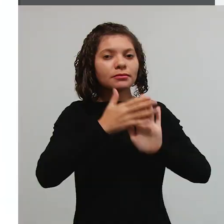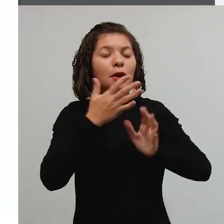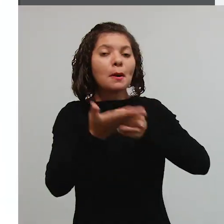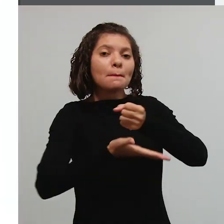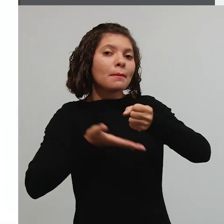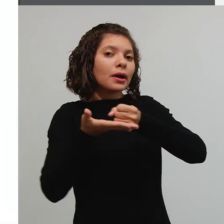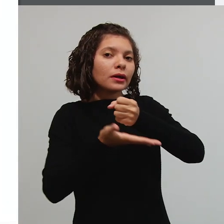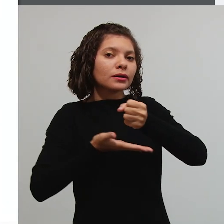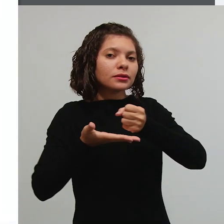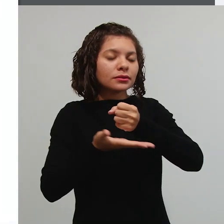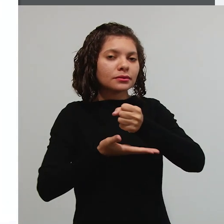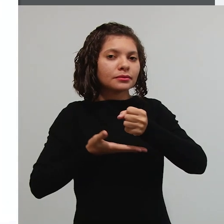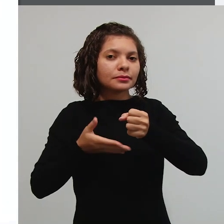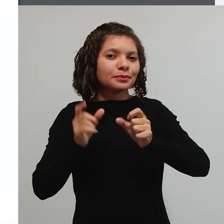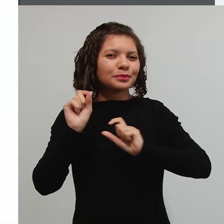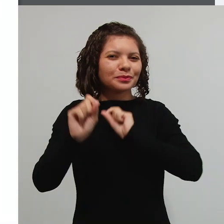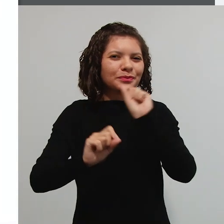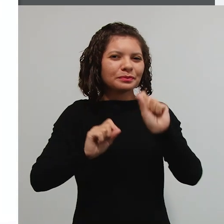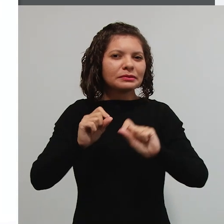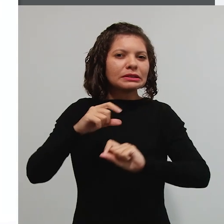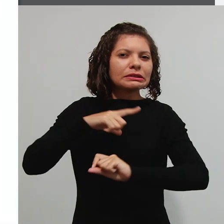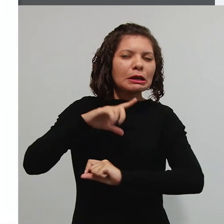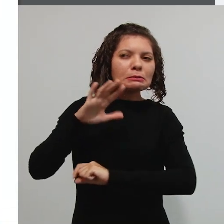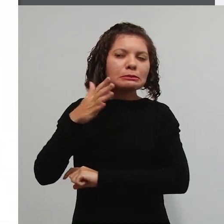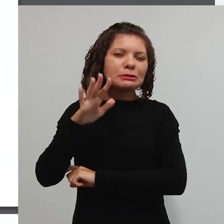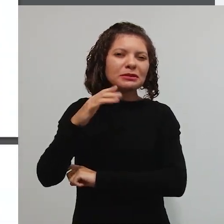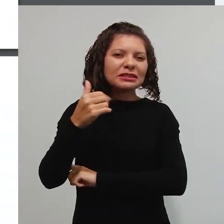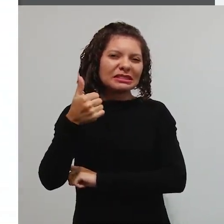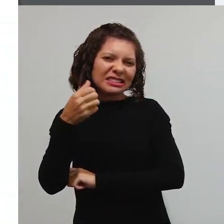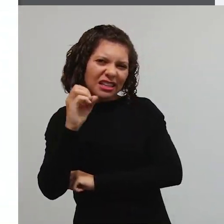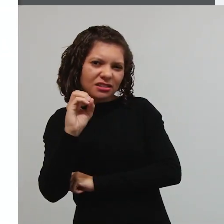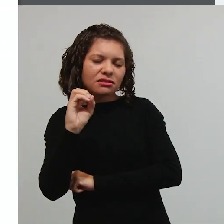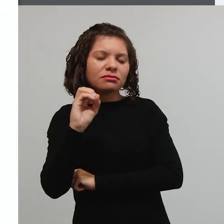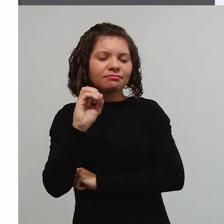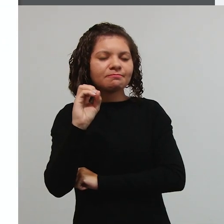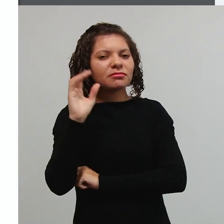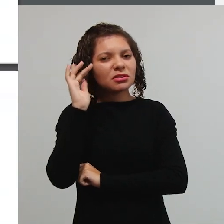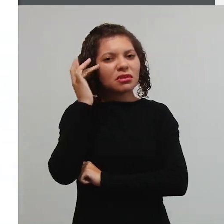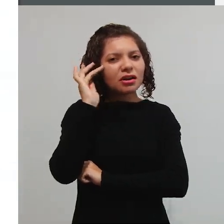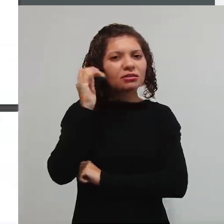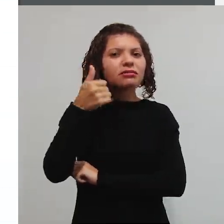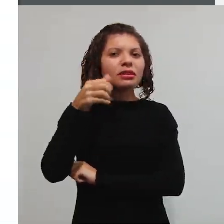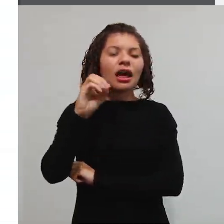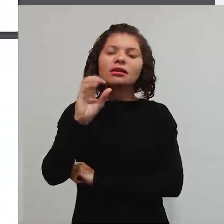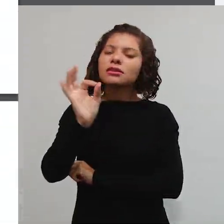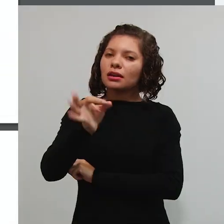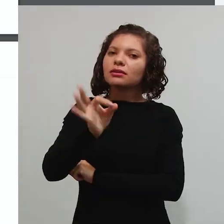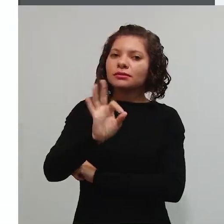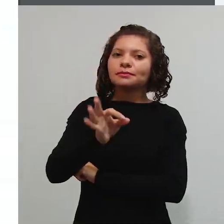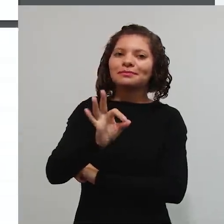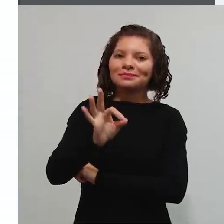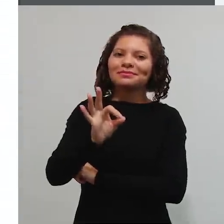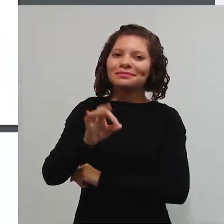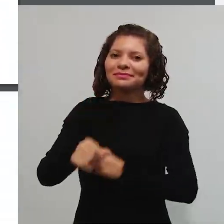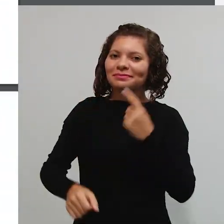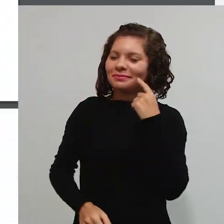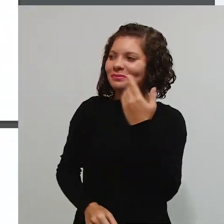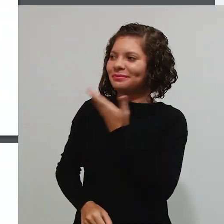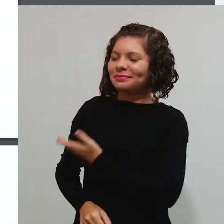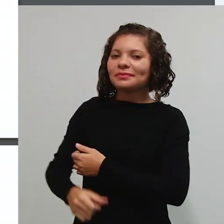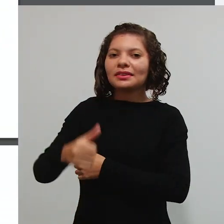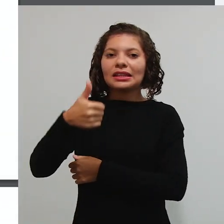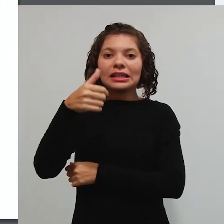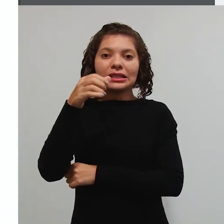básico que tem 10, se eu não me engano, 10 itens, vamos conferir, são 10 itens, isso mesmo, 10 itens, como diz o bom